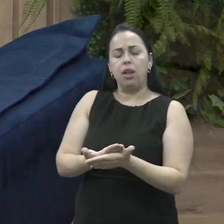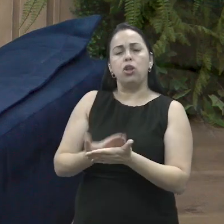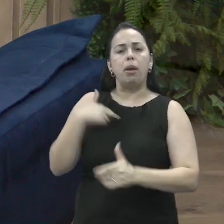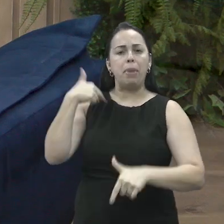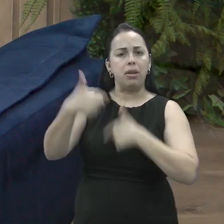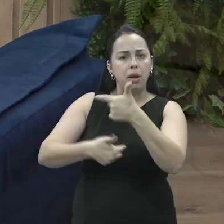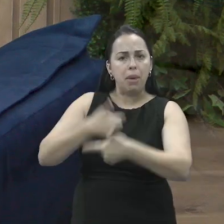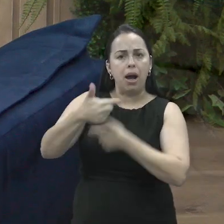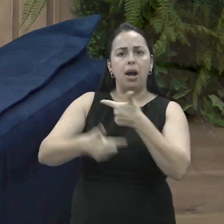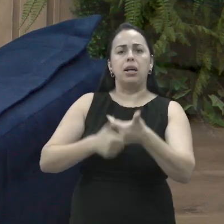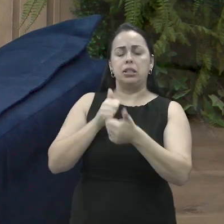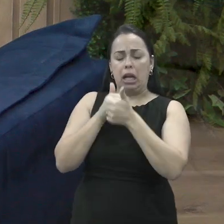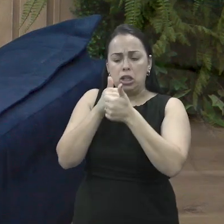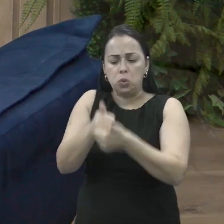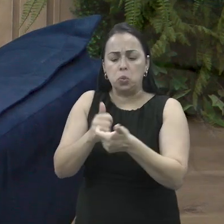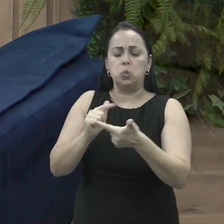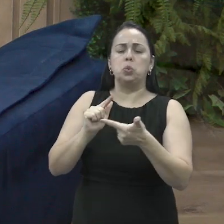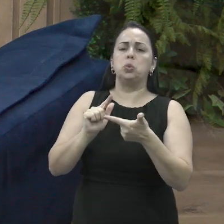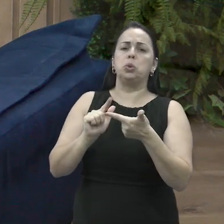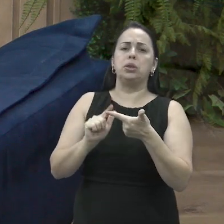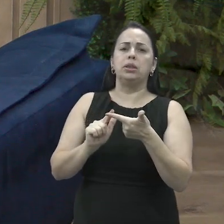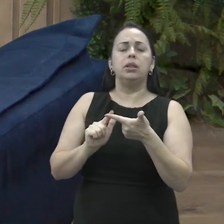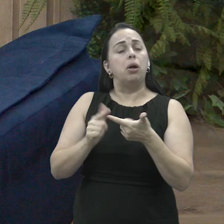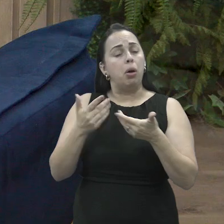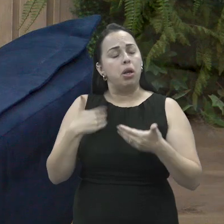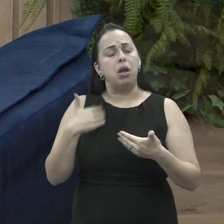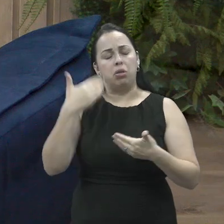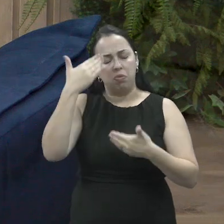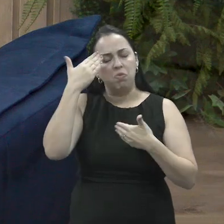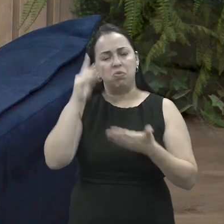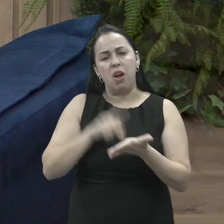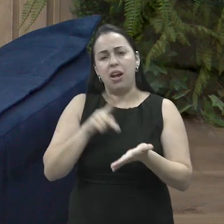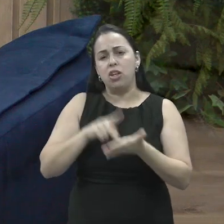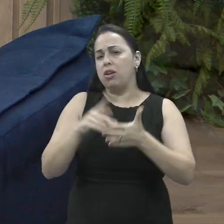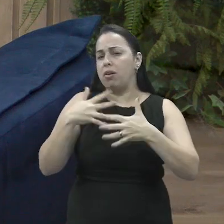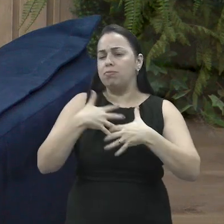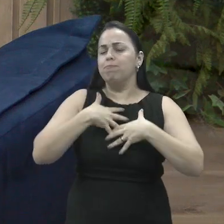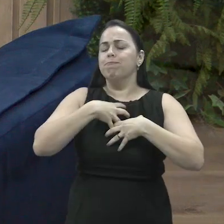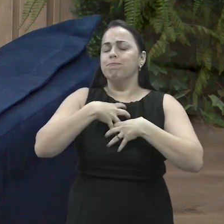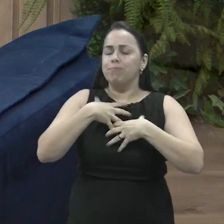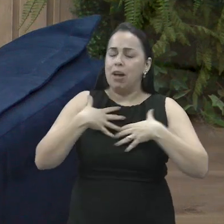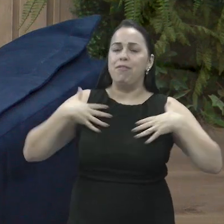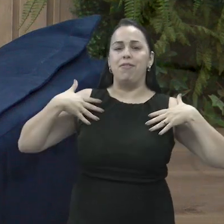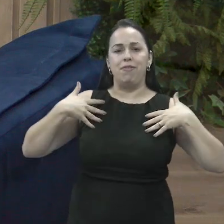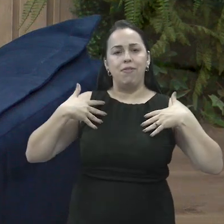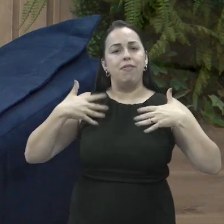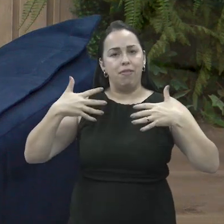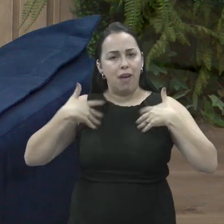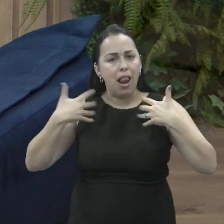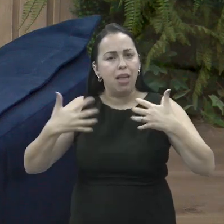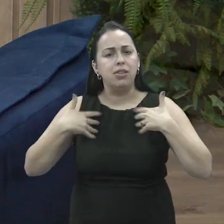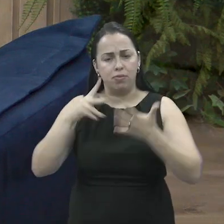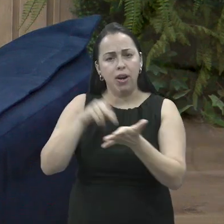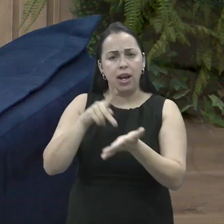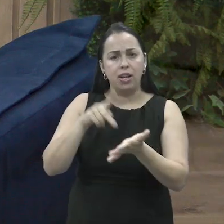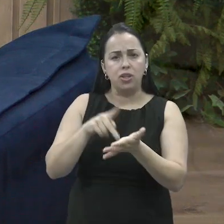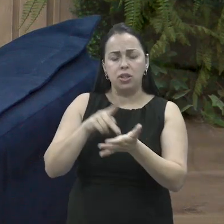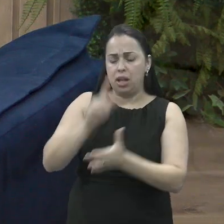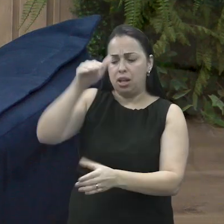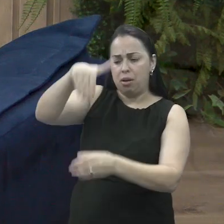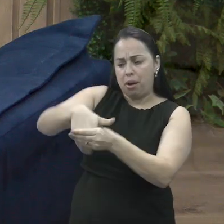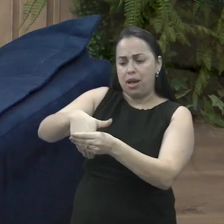aqueles que acreditam no nosso trabalho, que acompanham, que está próximo, A gente fica muito contente. A votação foi uma votação,